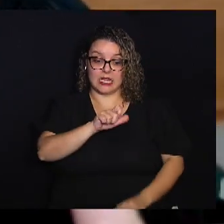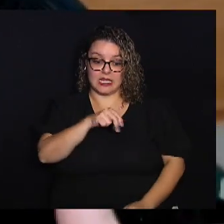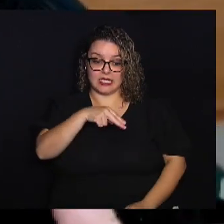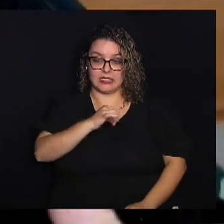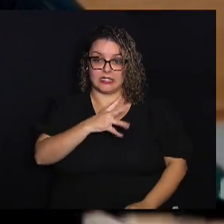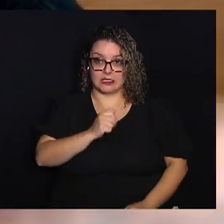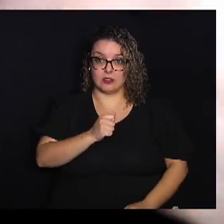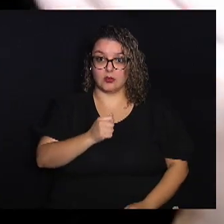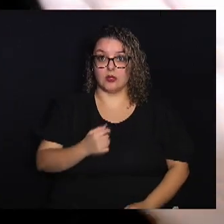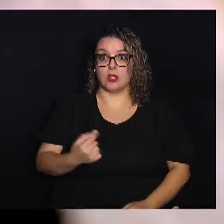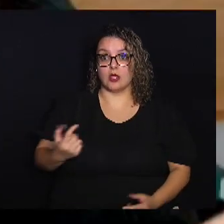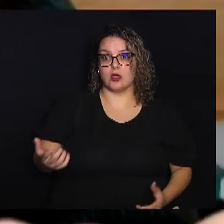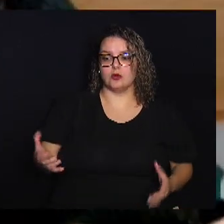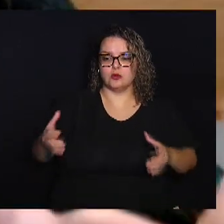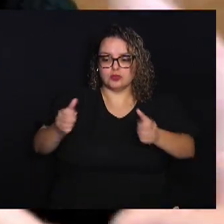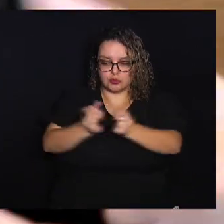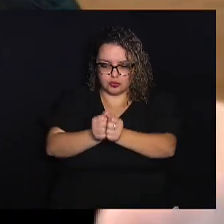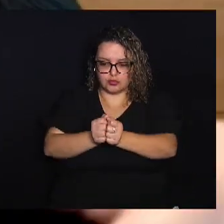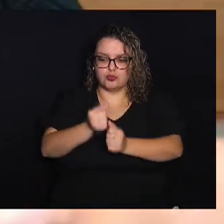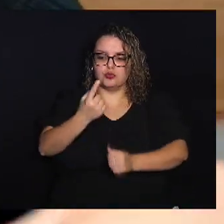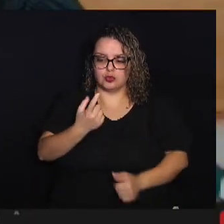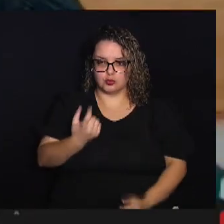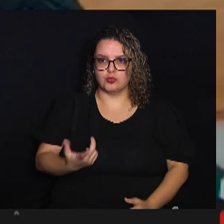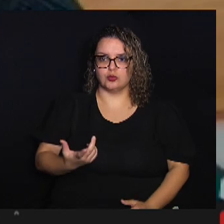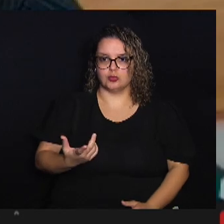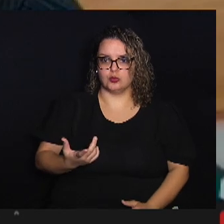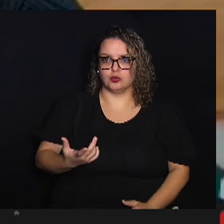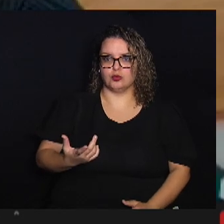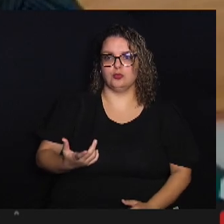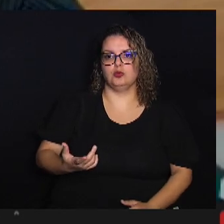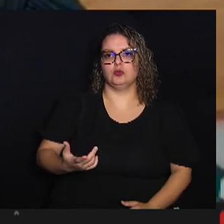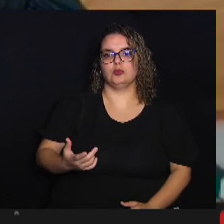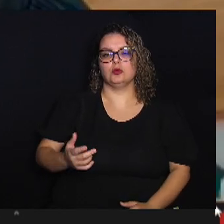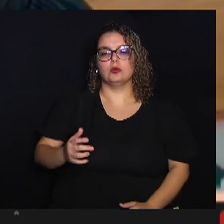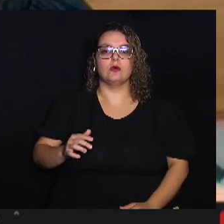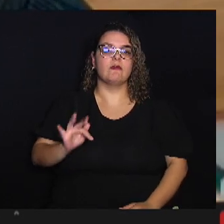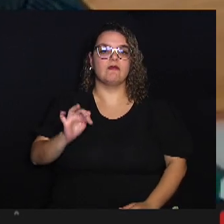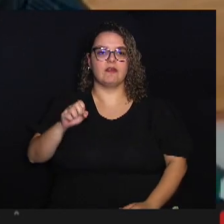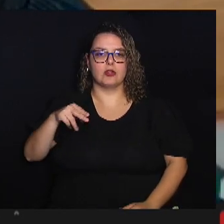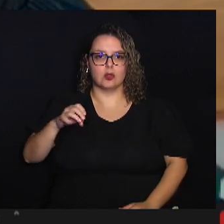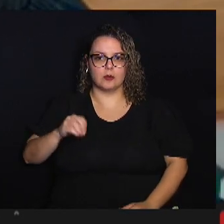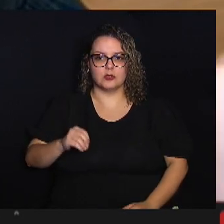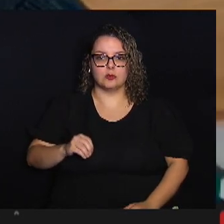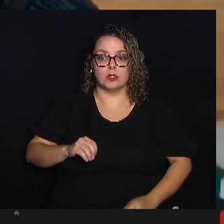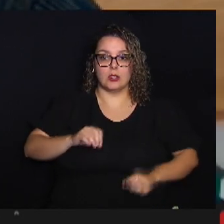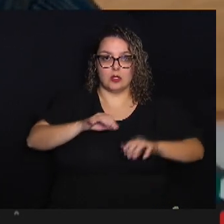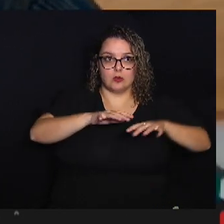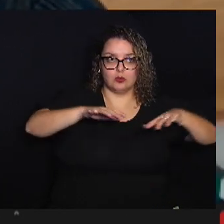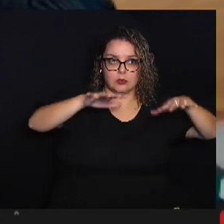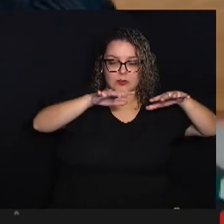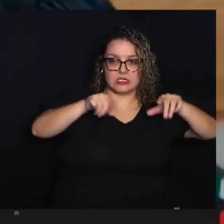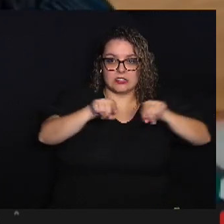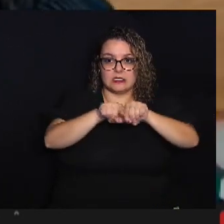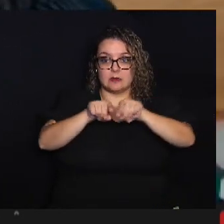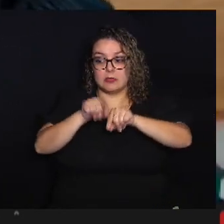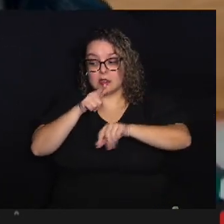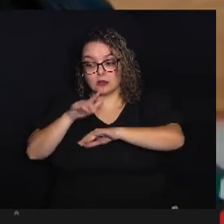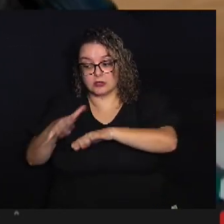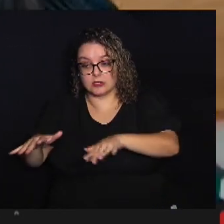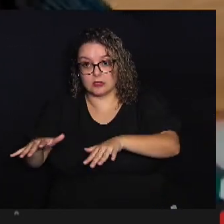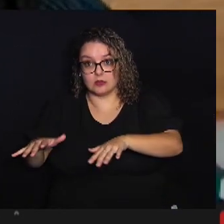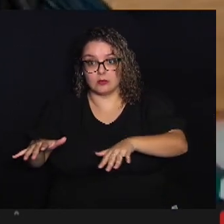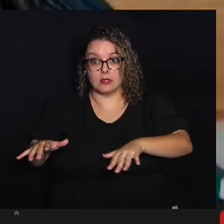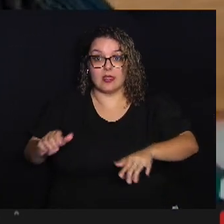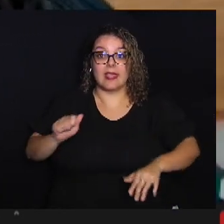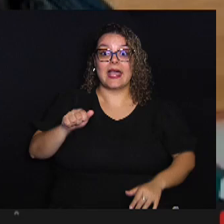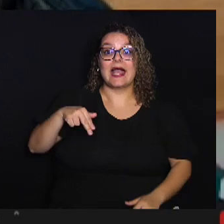mesmo fenômeno, tanto atmosférico, tanto oceânico. E eles são anomalias, ou seja, não é